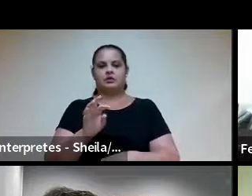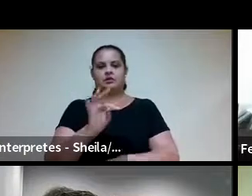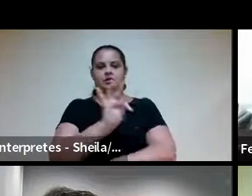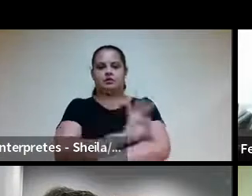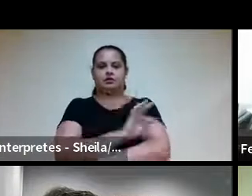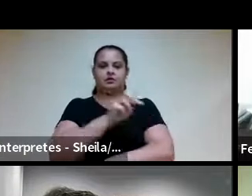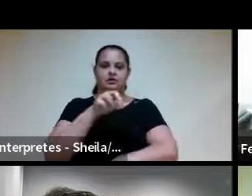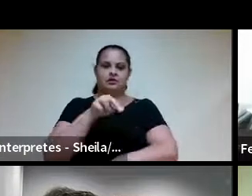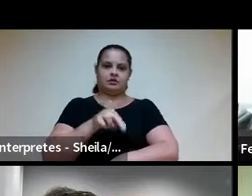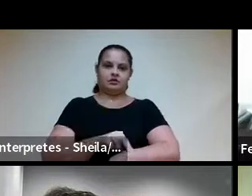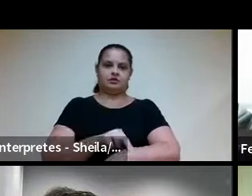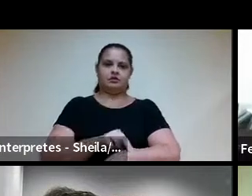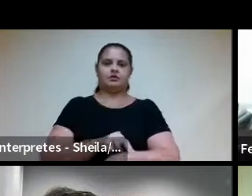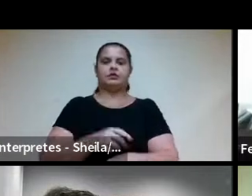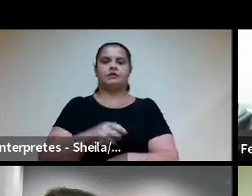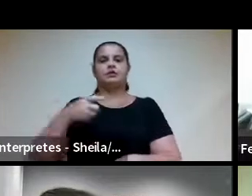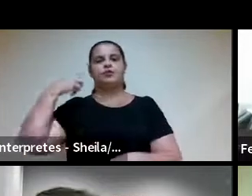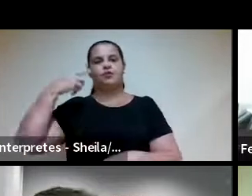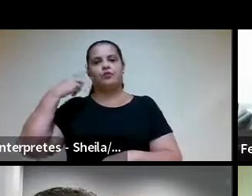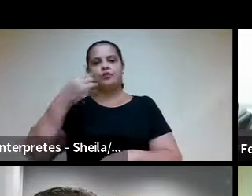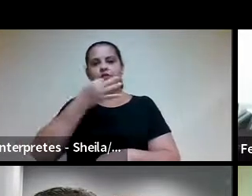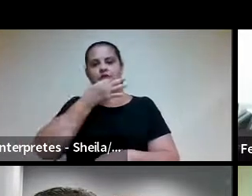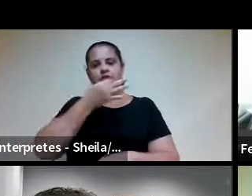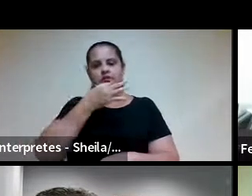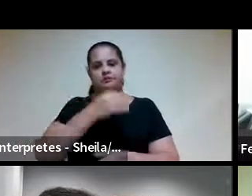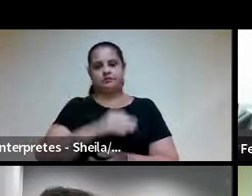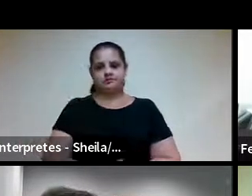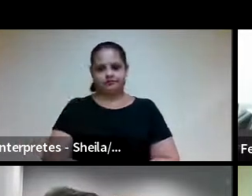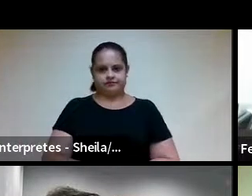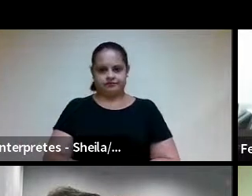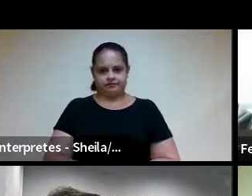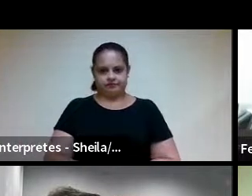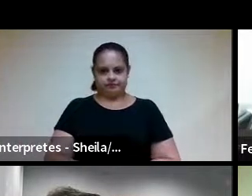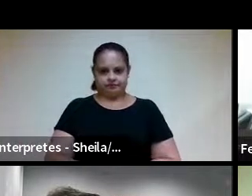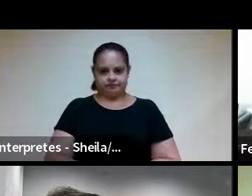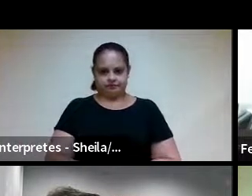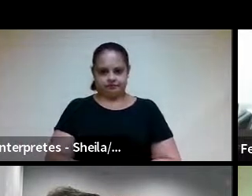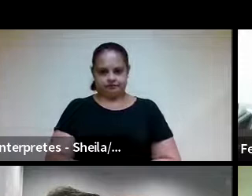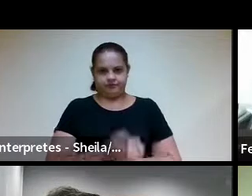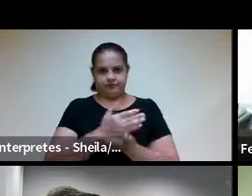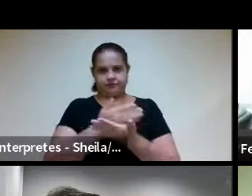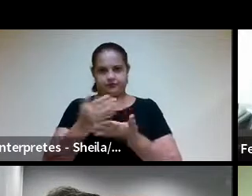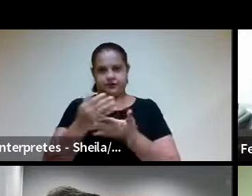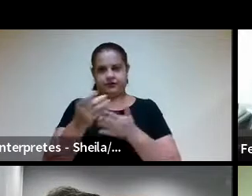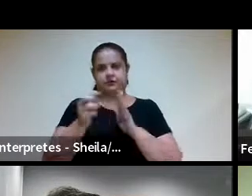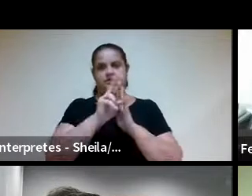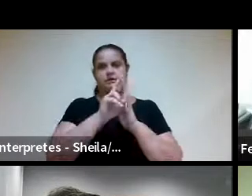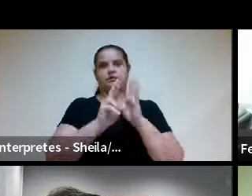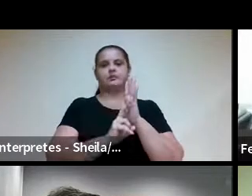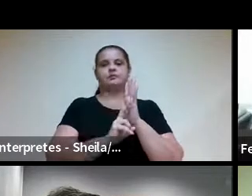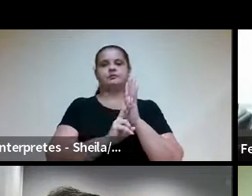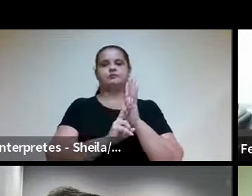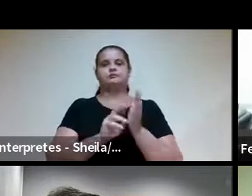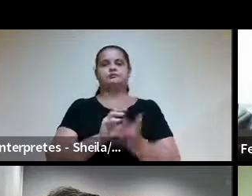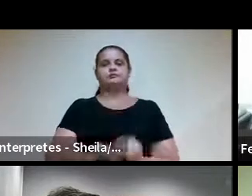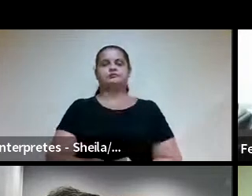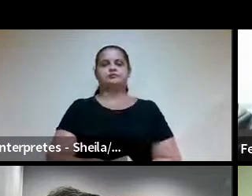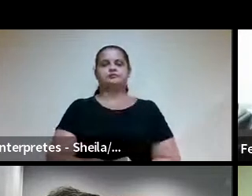fará a sustentação oral. Eu concedo a palavra inicialmente à relatora e Sua